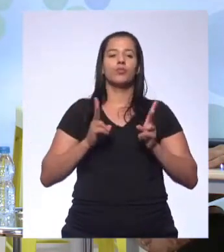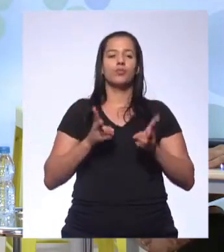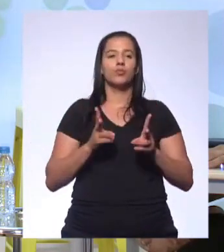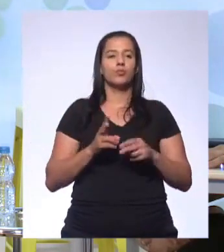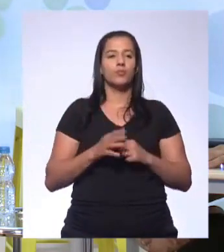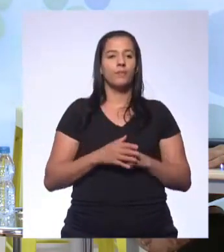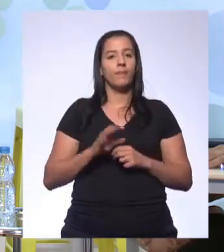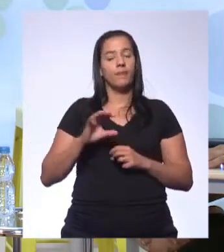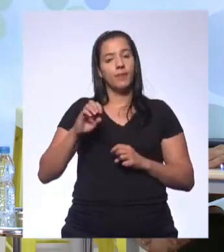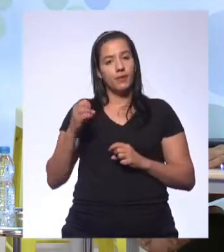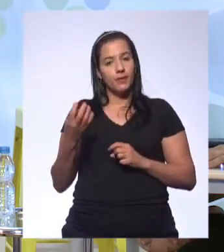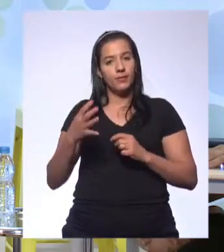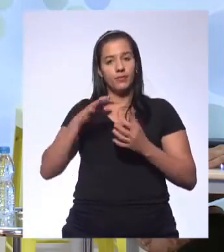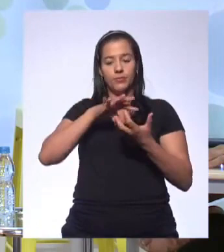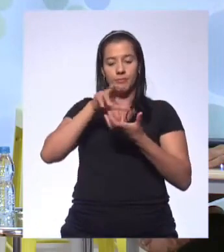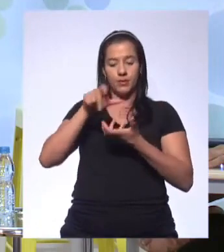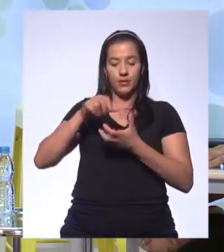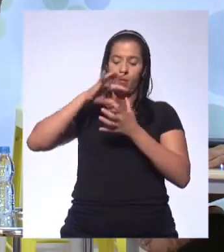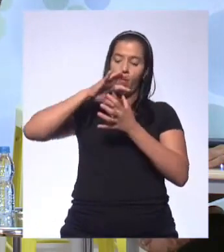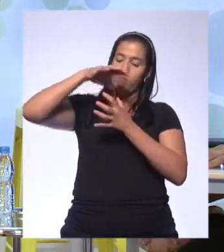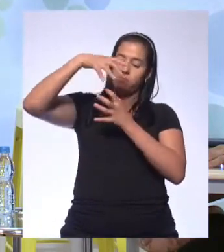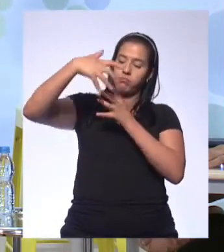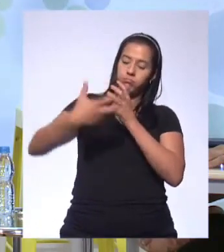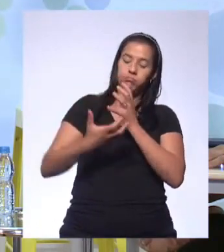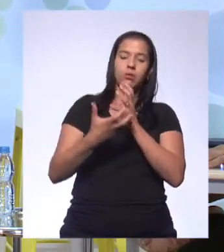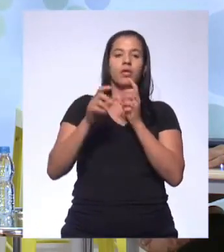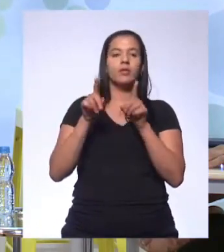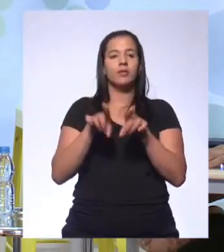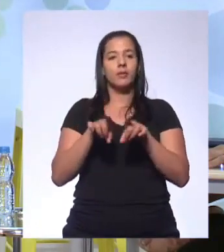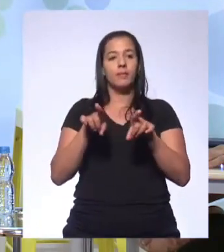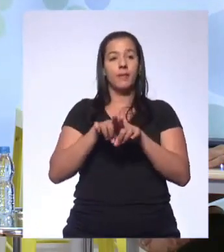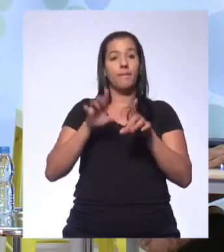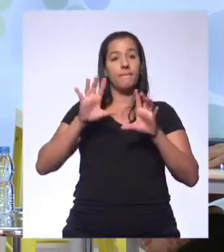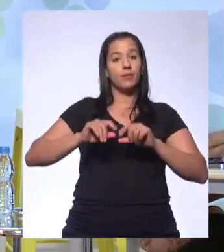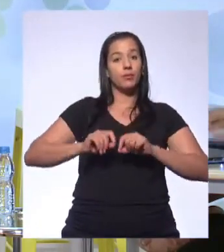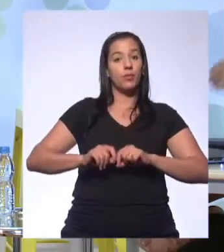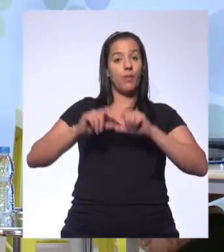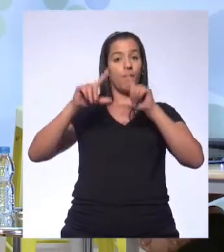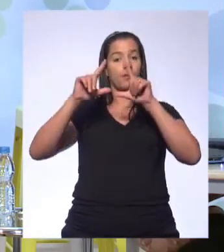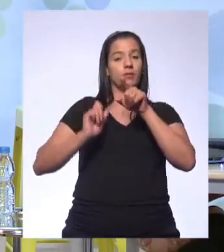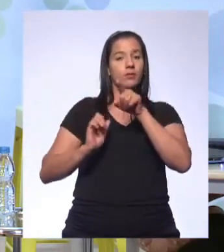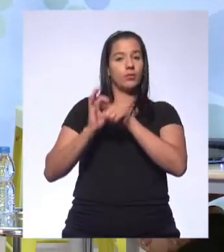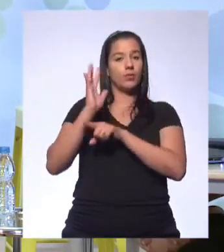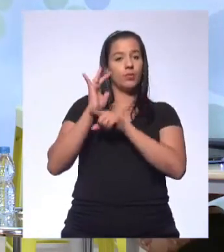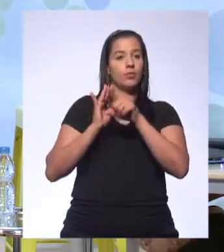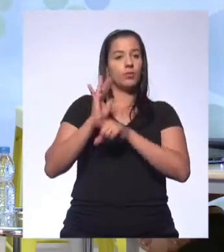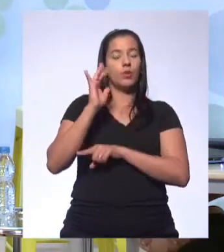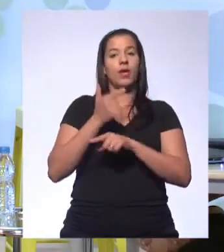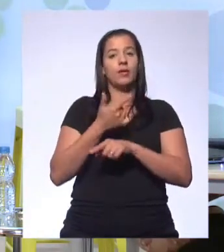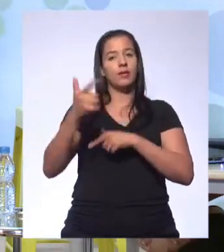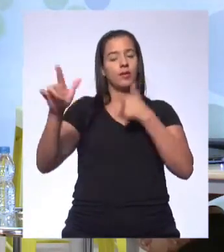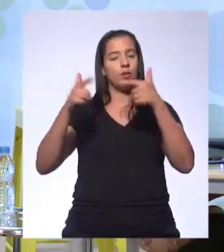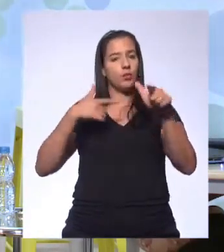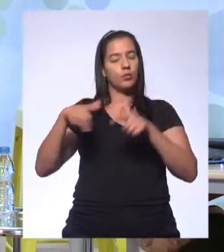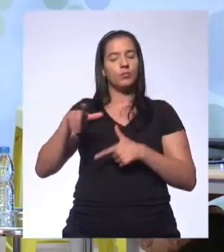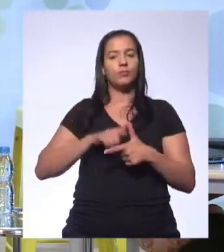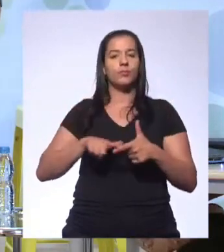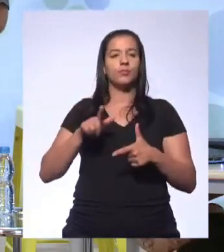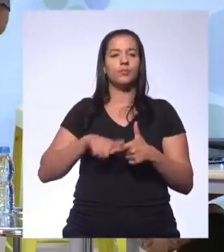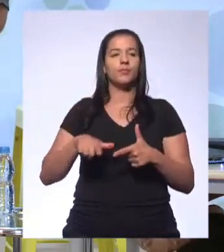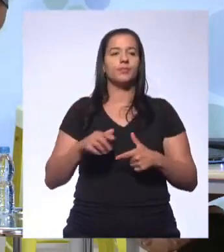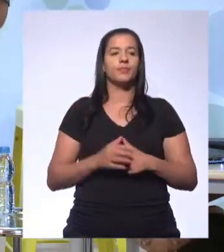O efeito estufa do planeta é a mesma coisa, mas por conta do aumento dos gases, aí nós temos outras